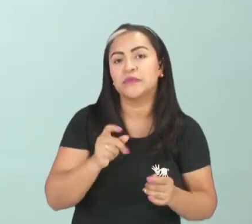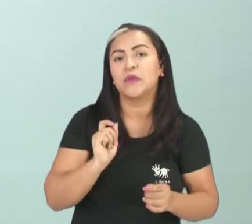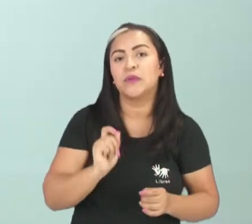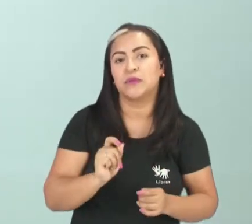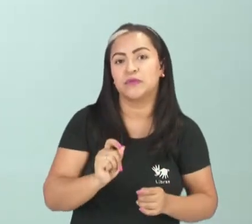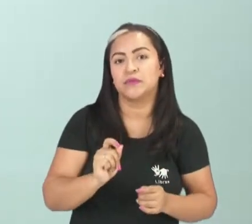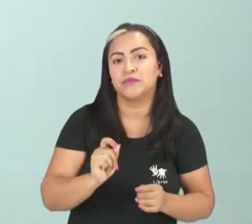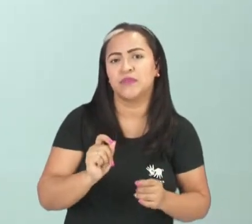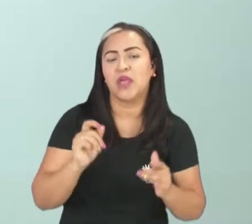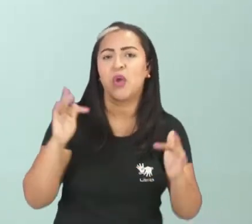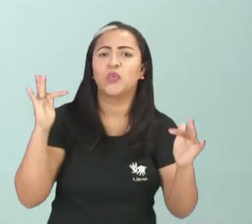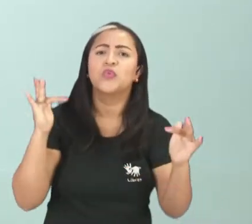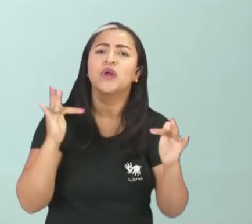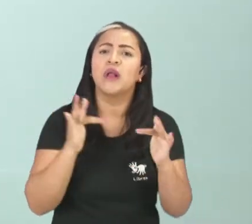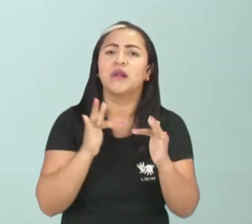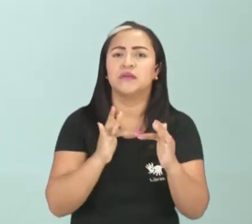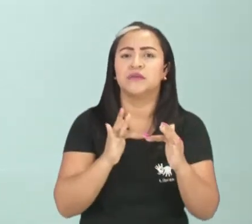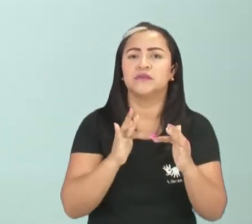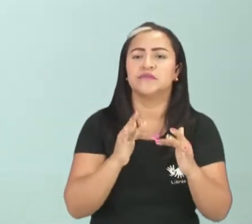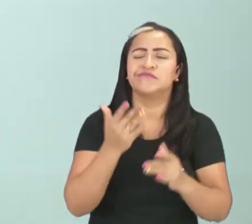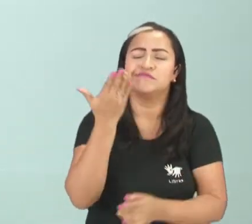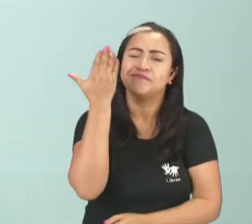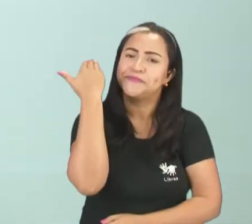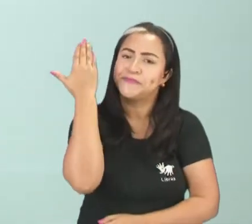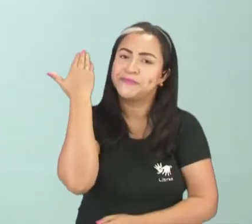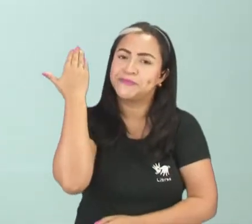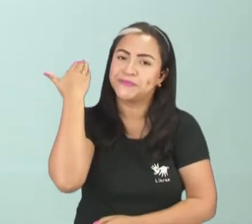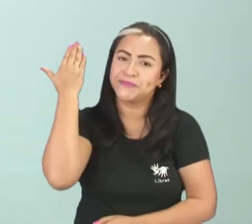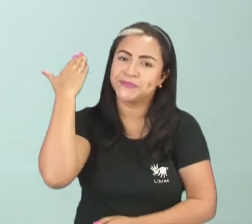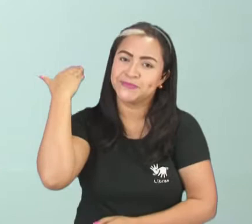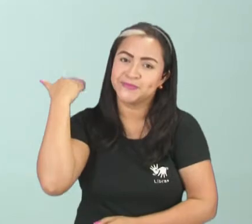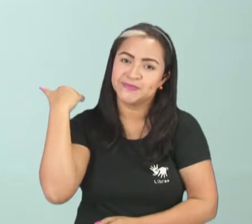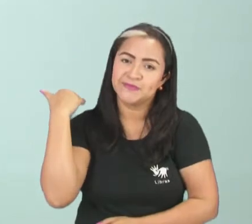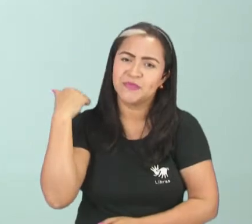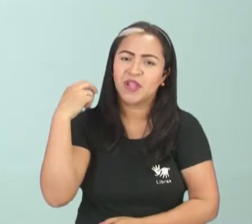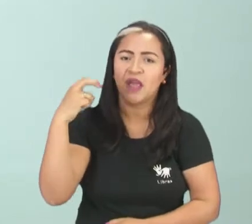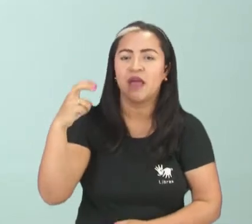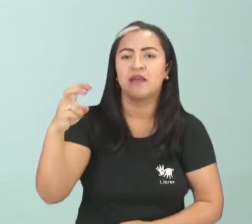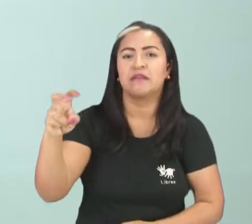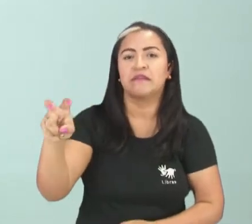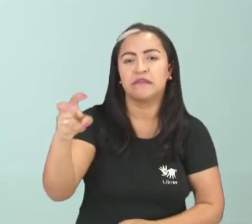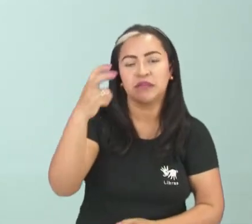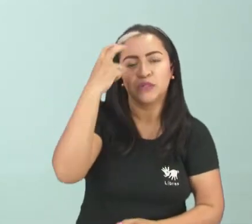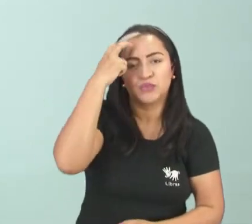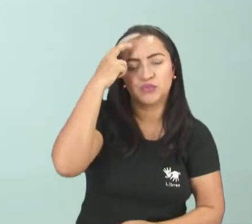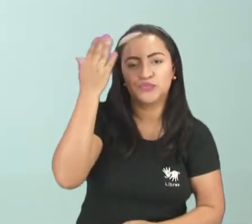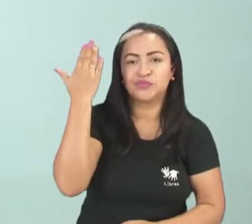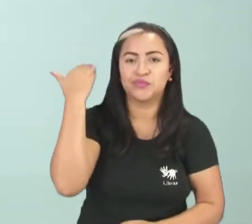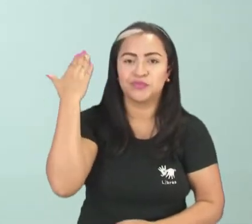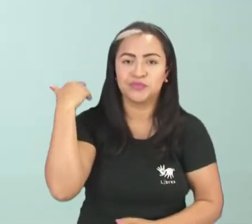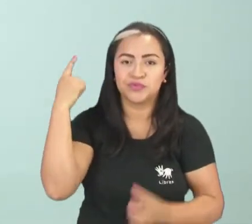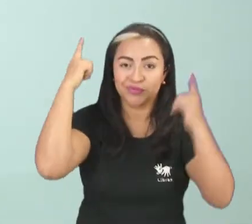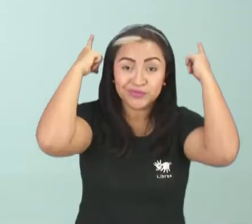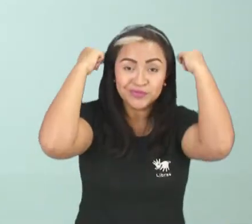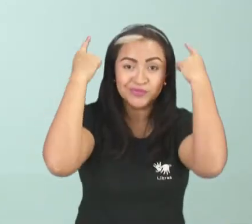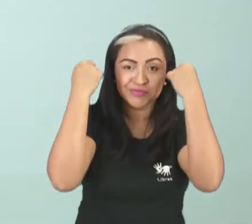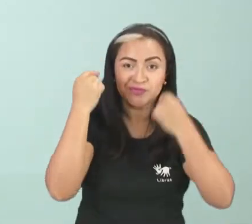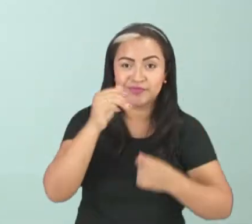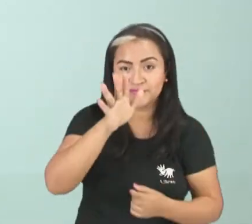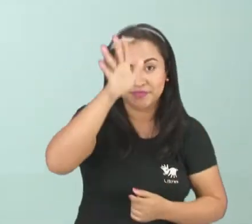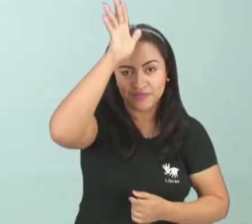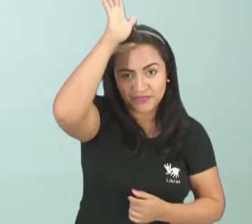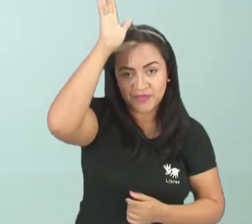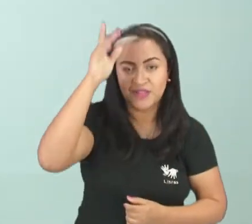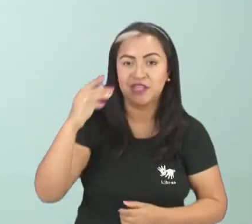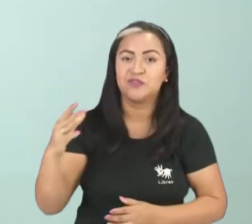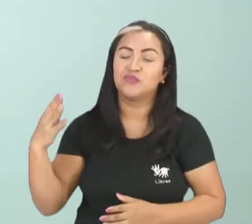retomada dos clássicos. Vão buscar lá nas formas antigas da Grécia e da Roma. Então eles vão retomar